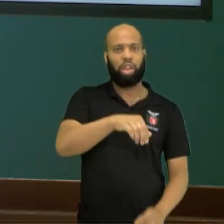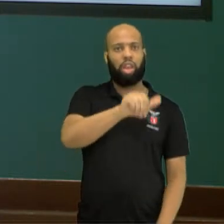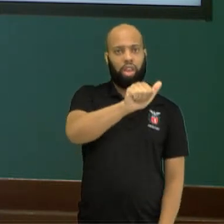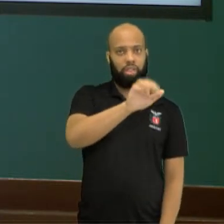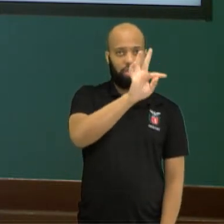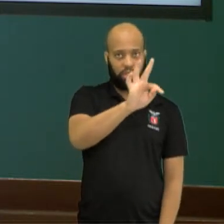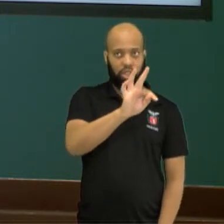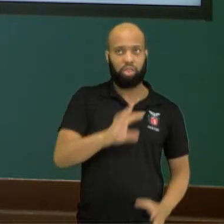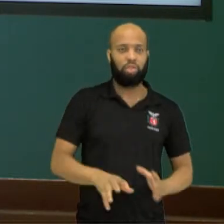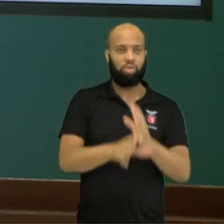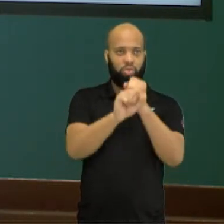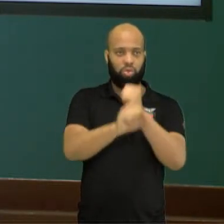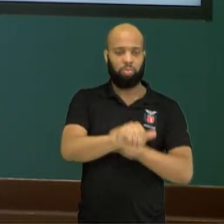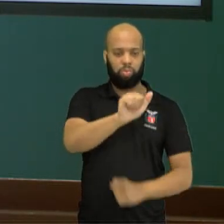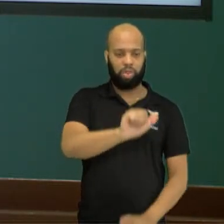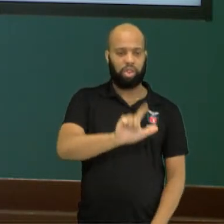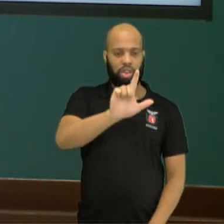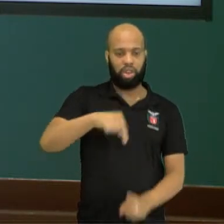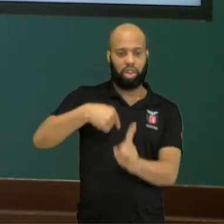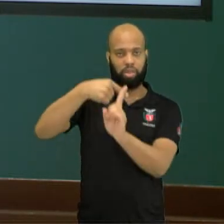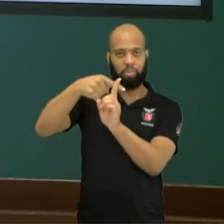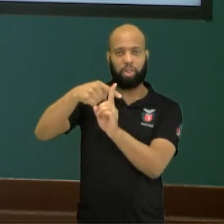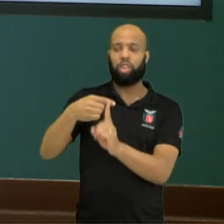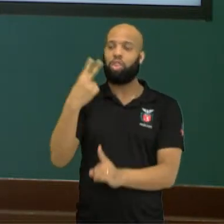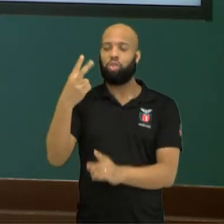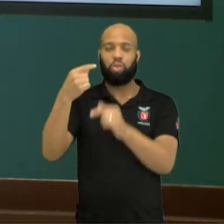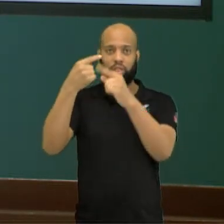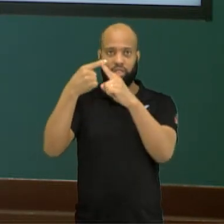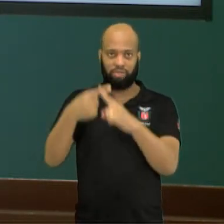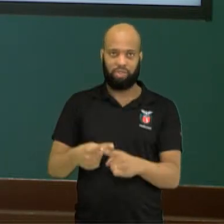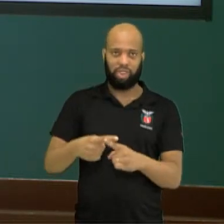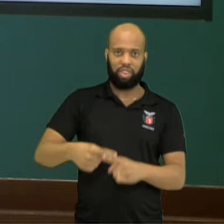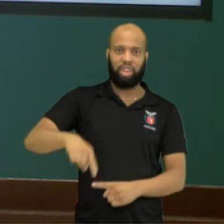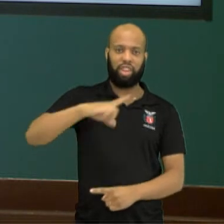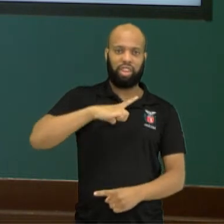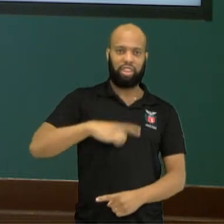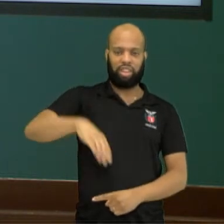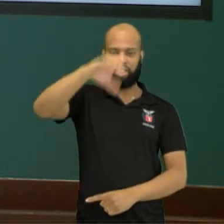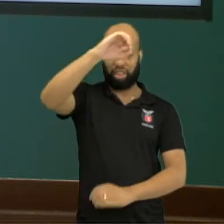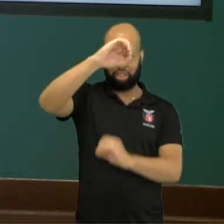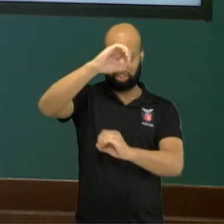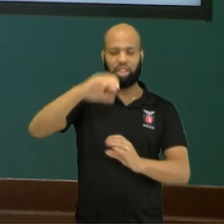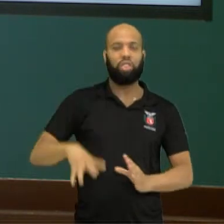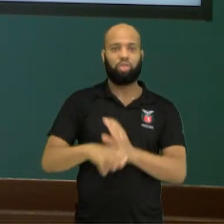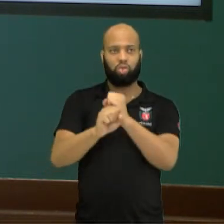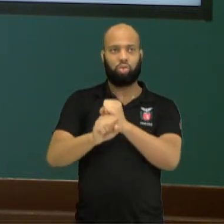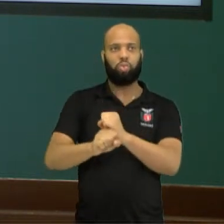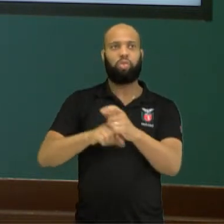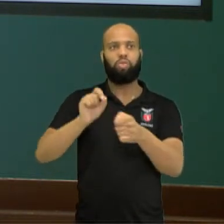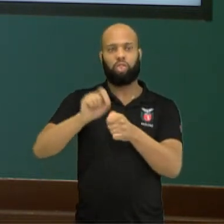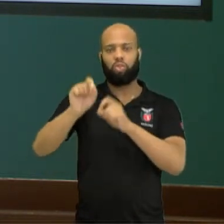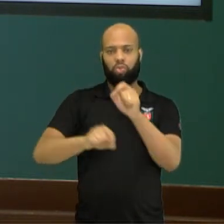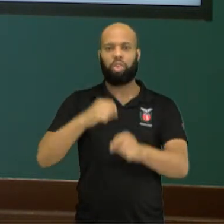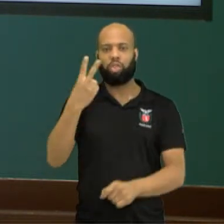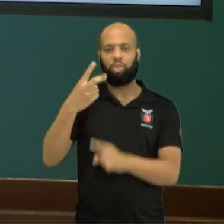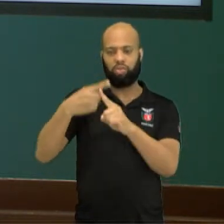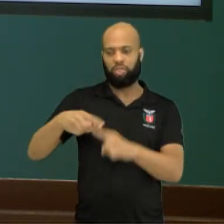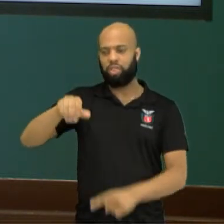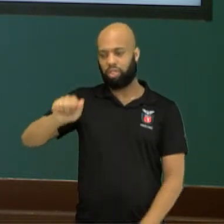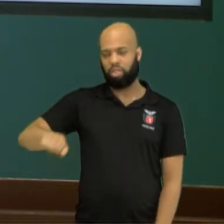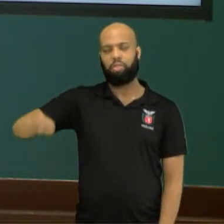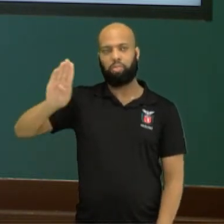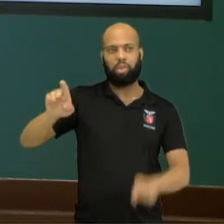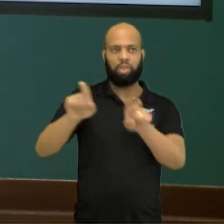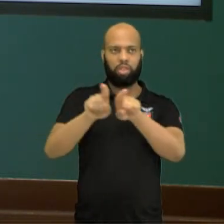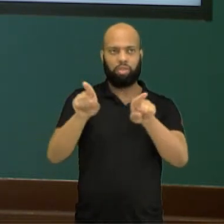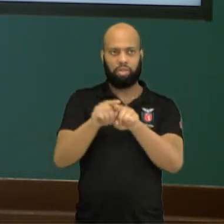a soma da área lateral mais as duas superfícies da base. Ou seja, a gente faz a substituição